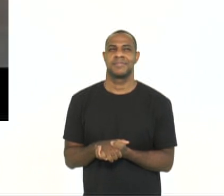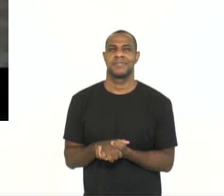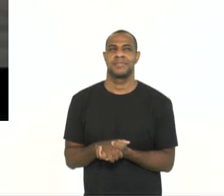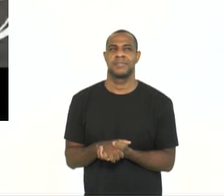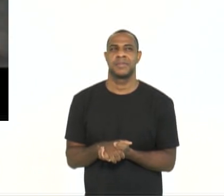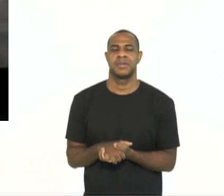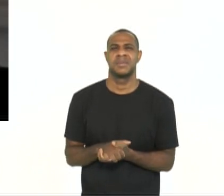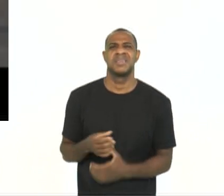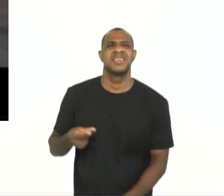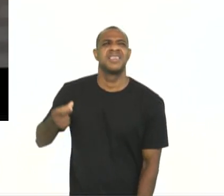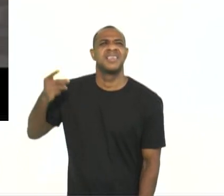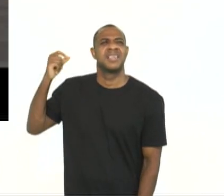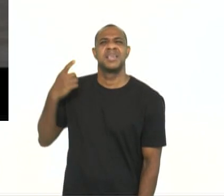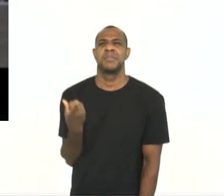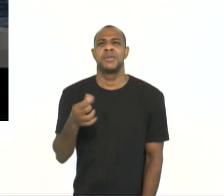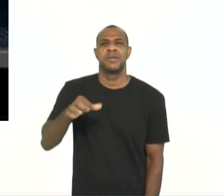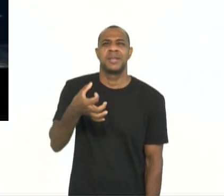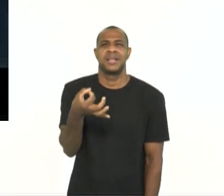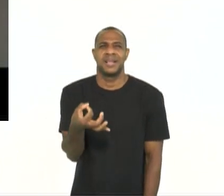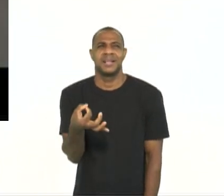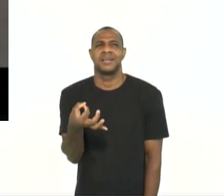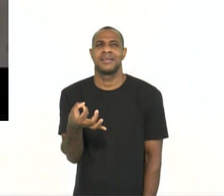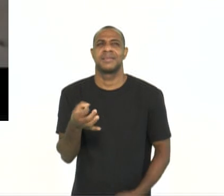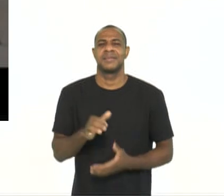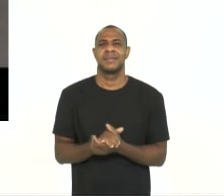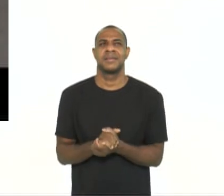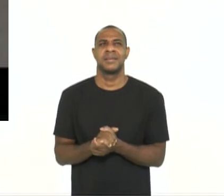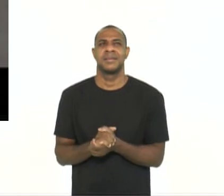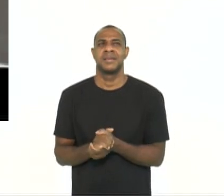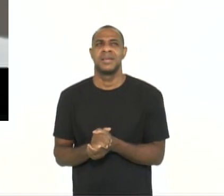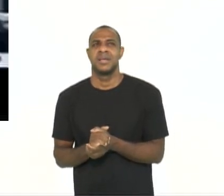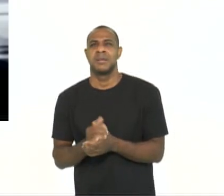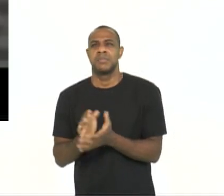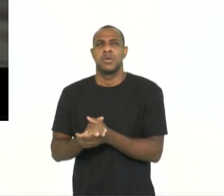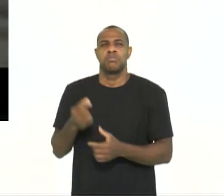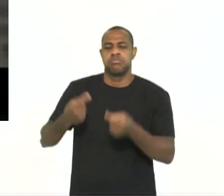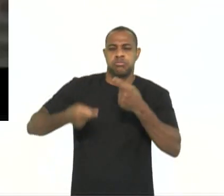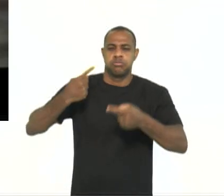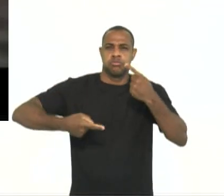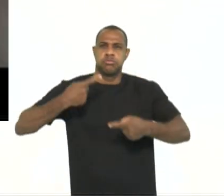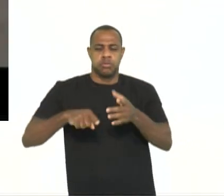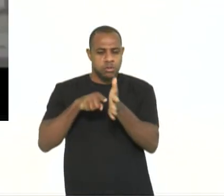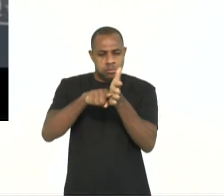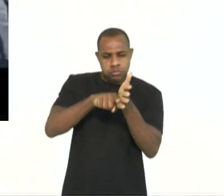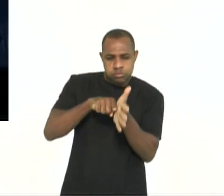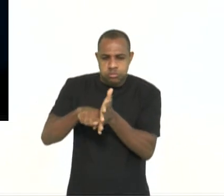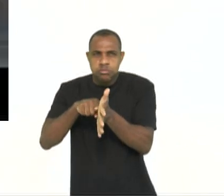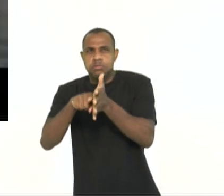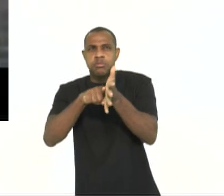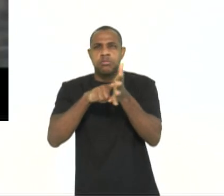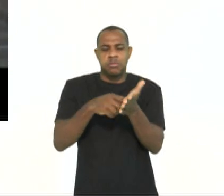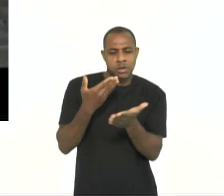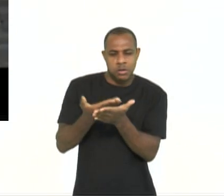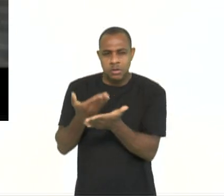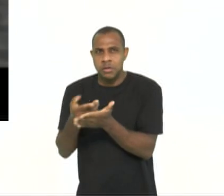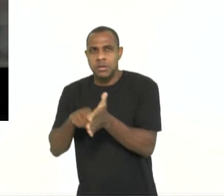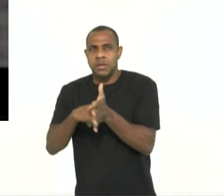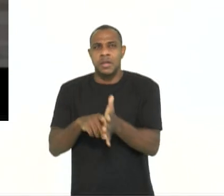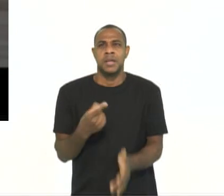Na década de 1960, negociações diplomáticas e estudos técnicos. Em